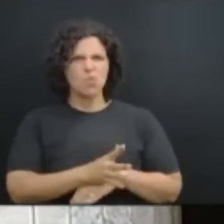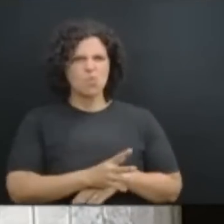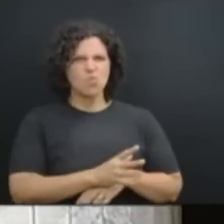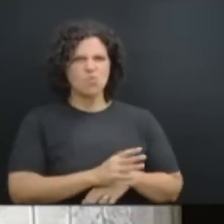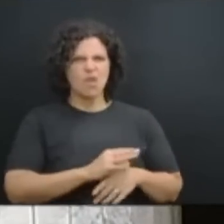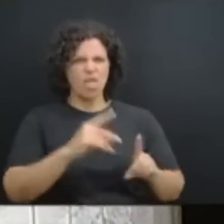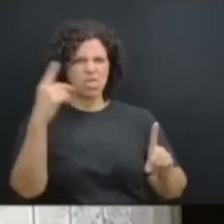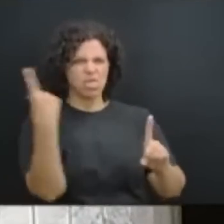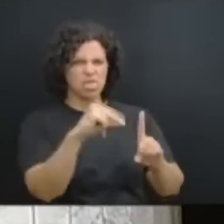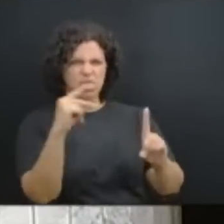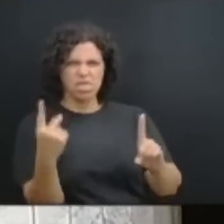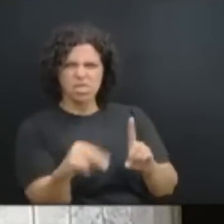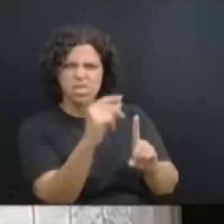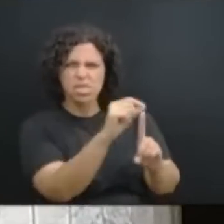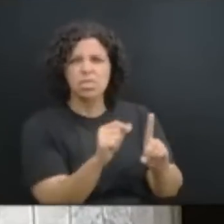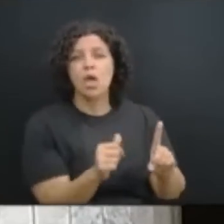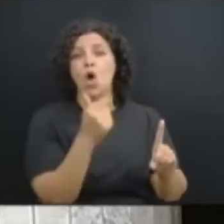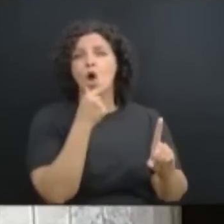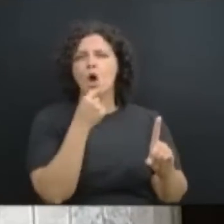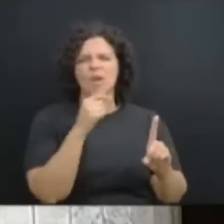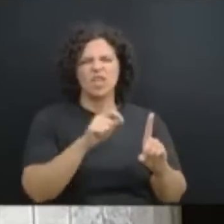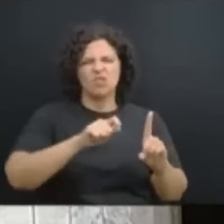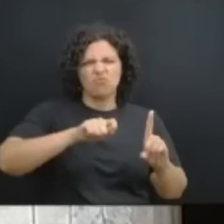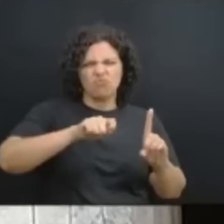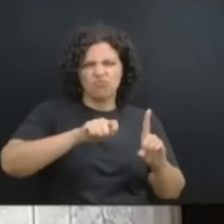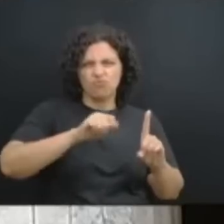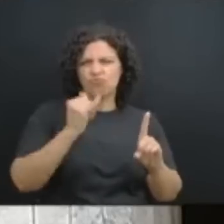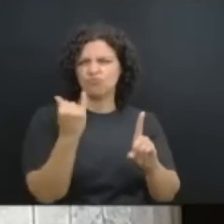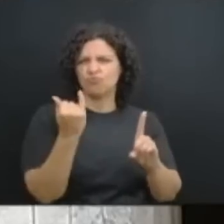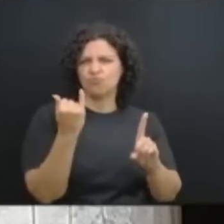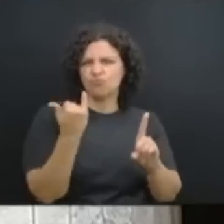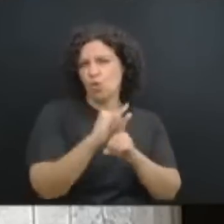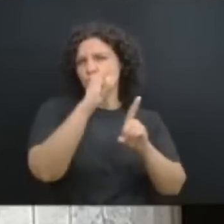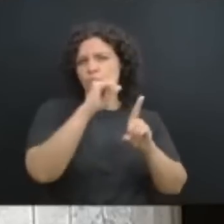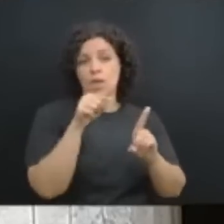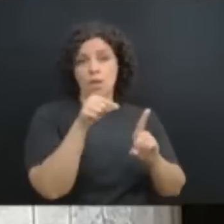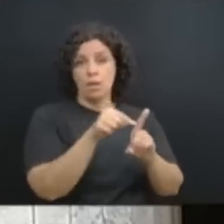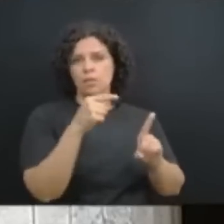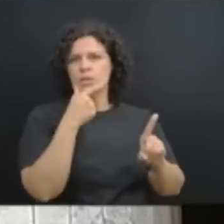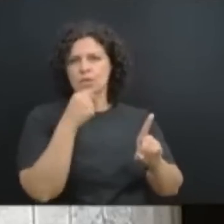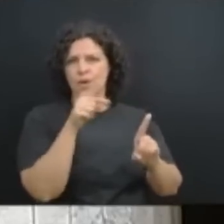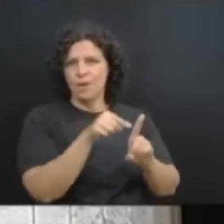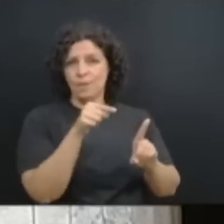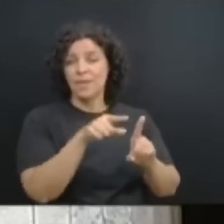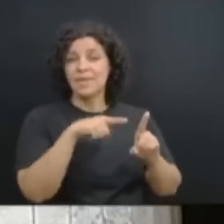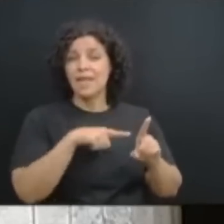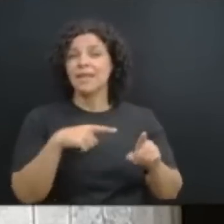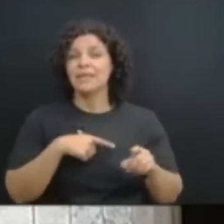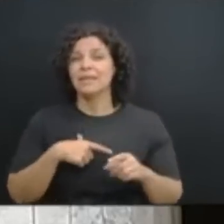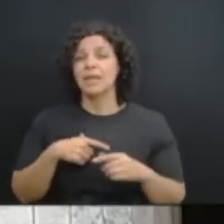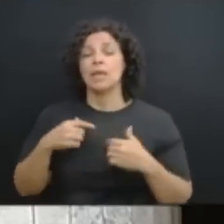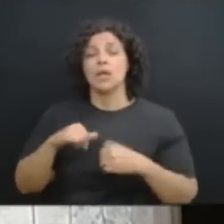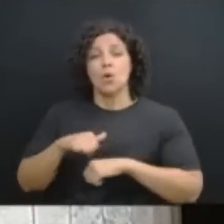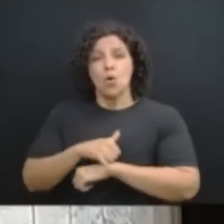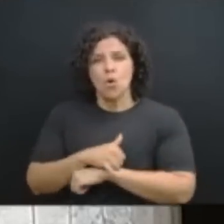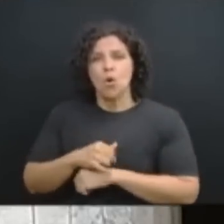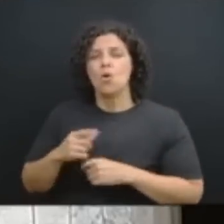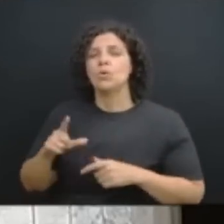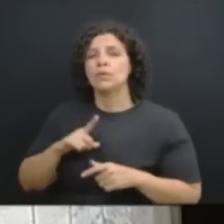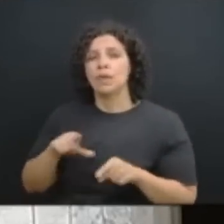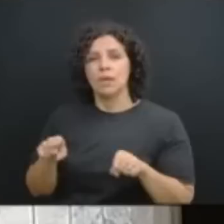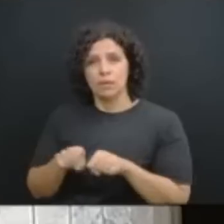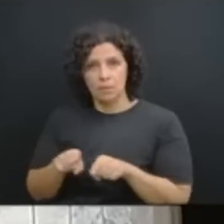torturou o rapaz, e o rapaz, com sobrepeso e